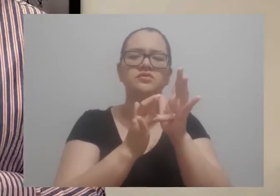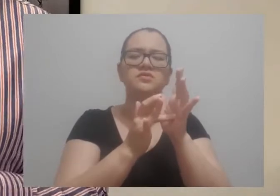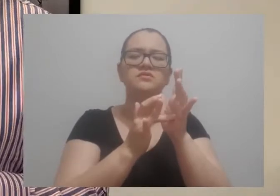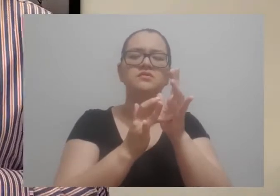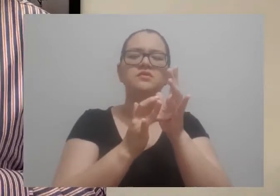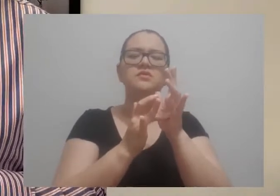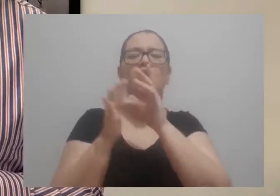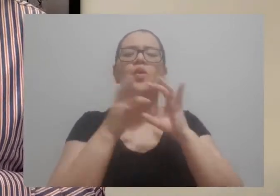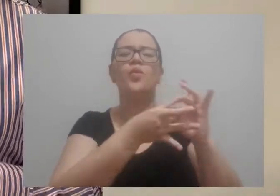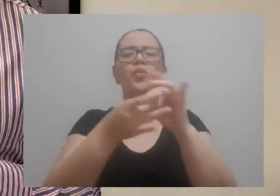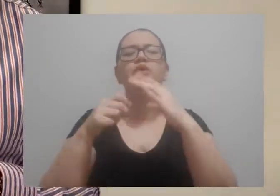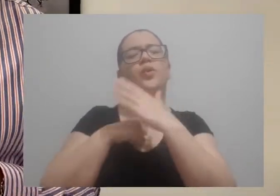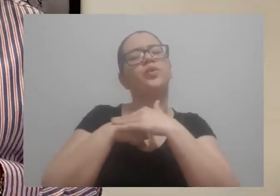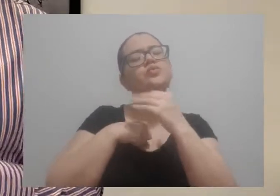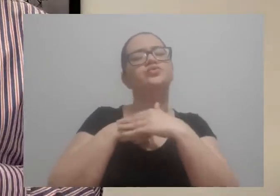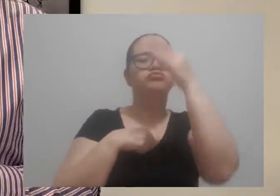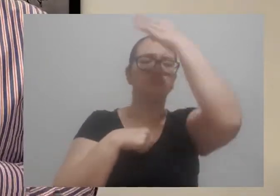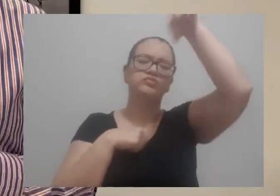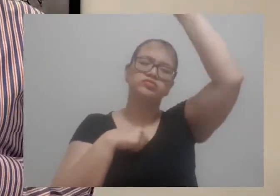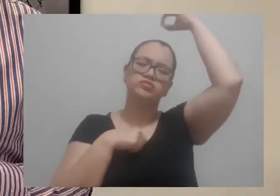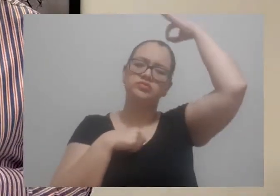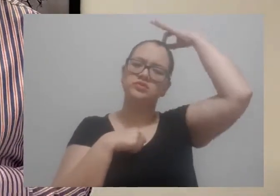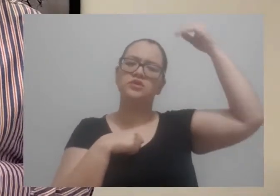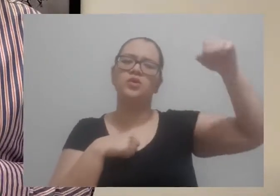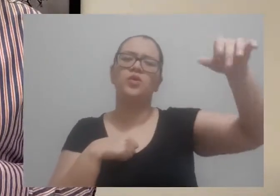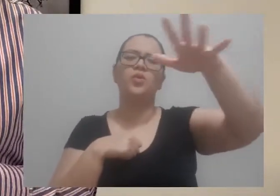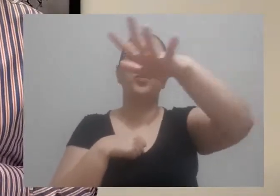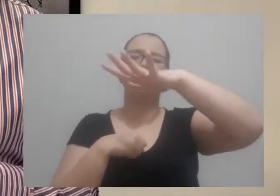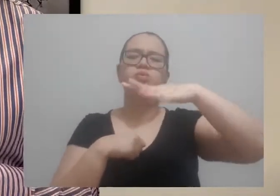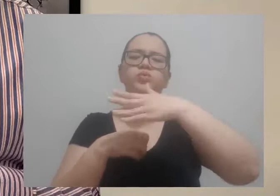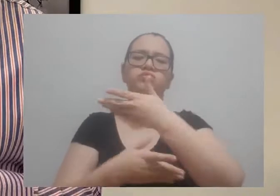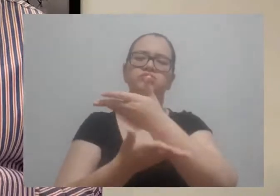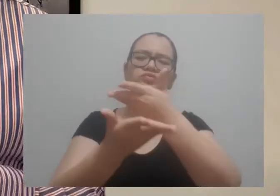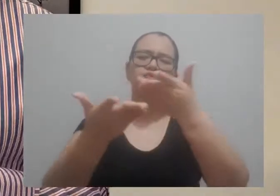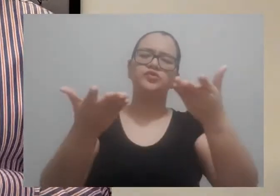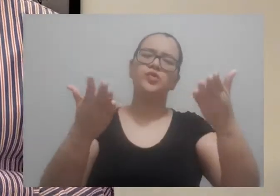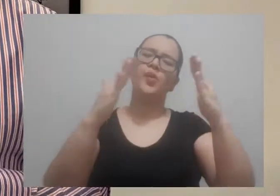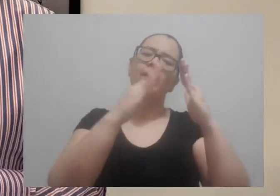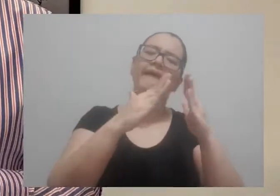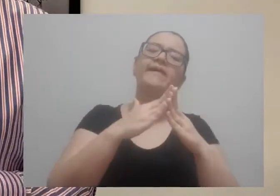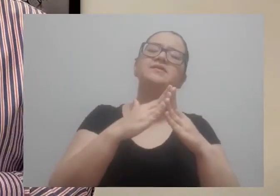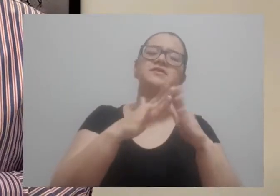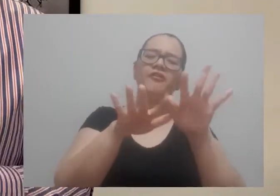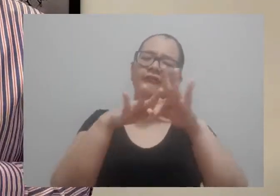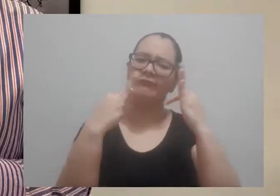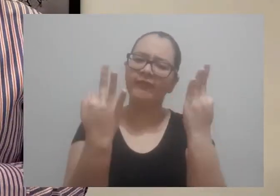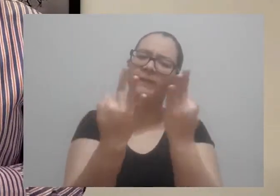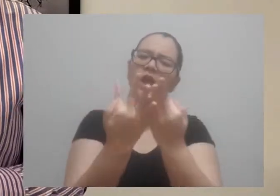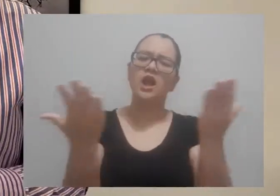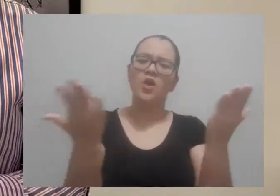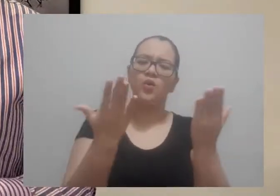estejam sobre nós, estejam sobre você, sobre a sua casa, a sua família hoje e para todo sempre.